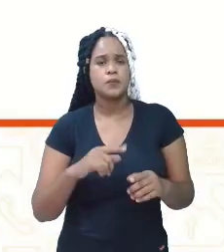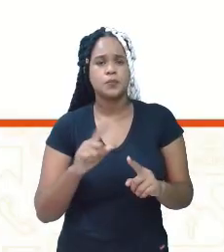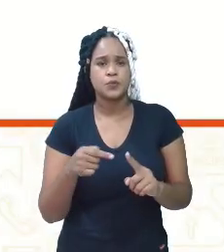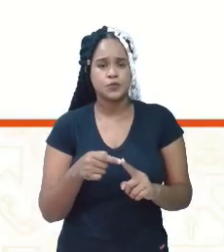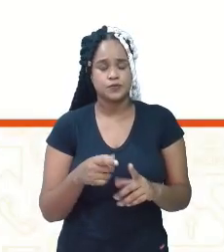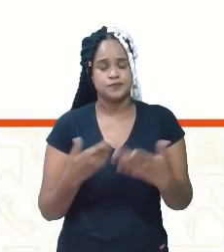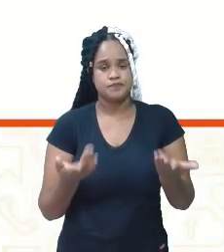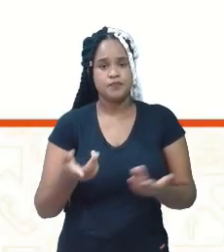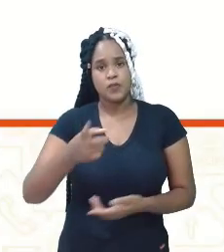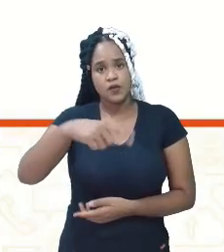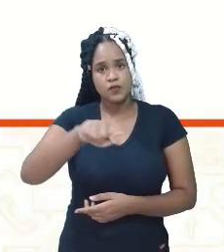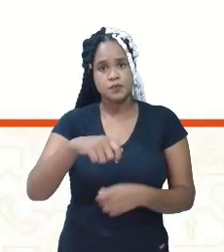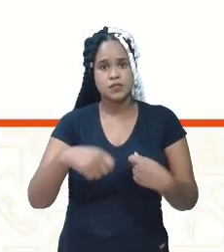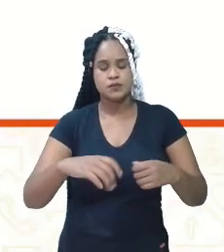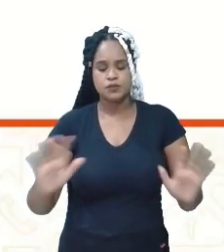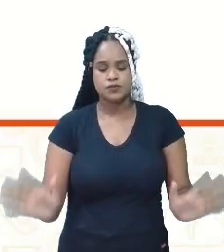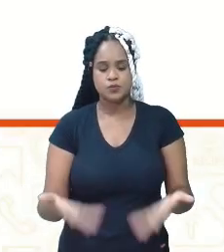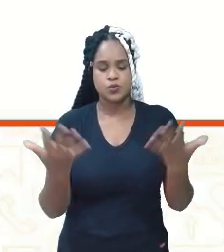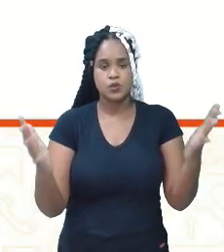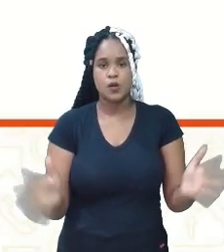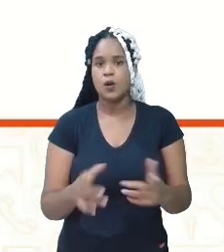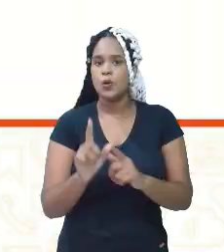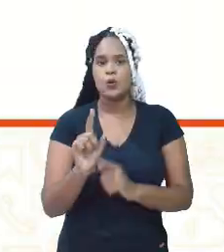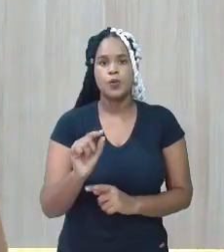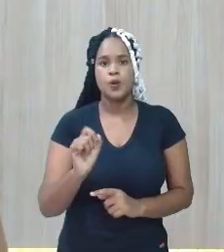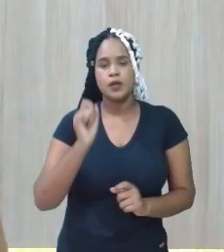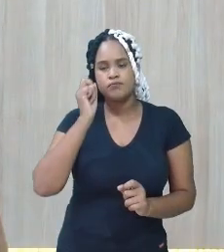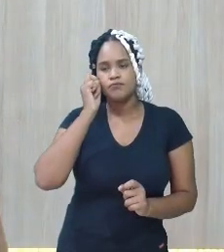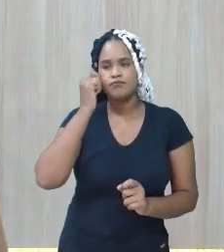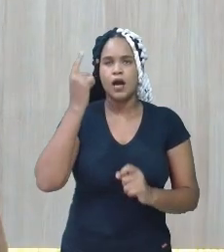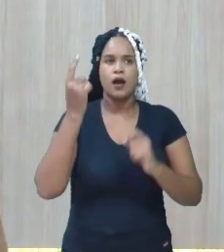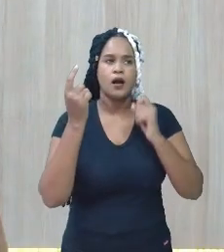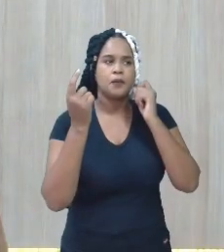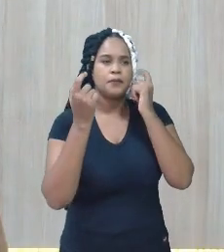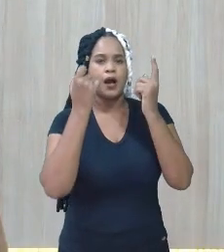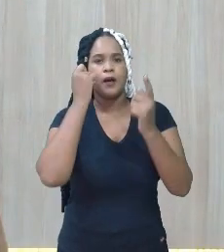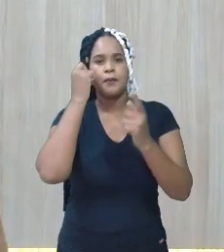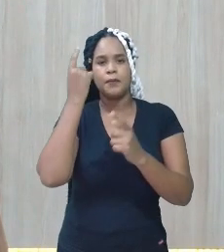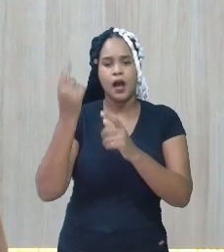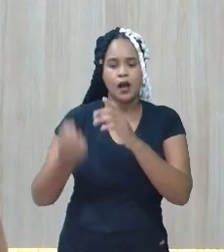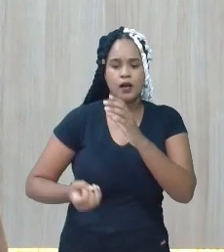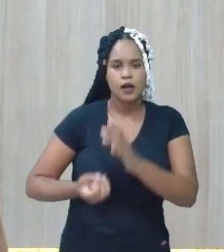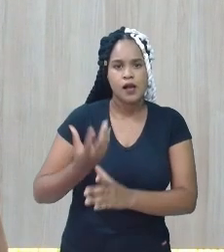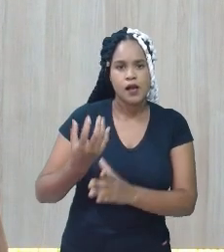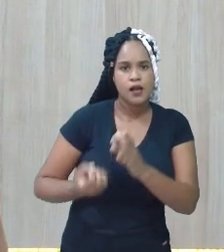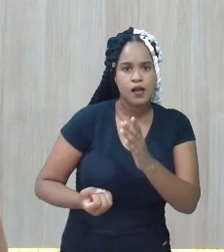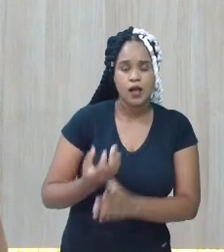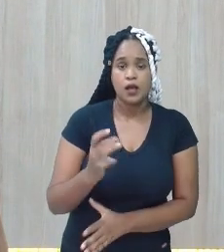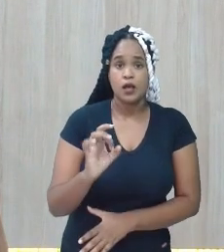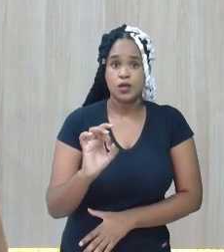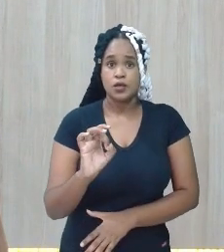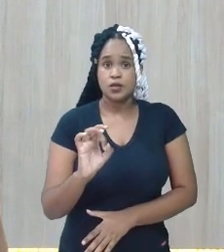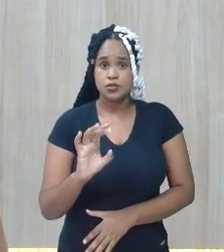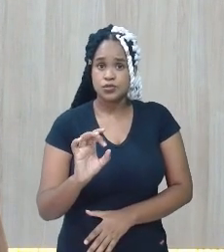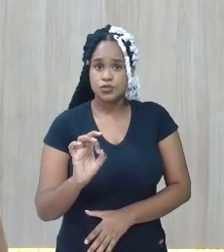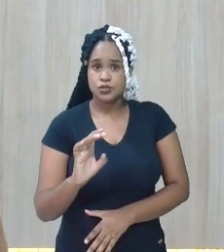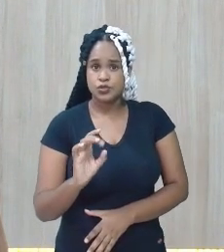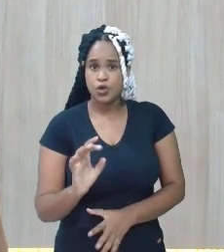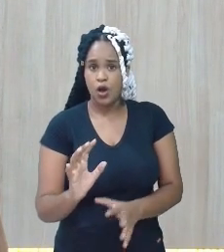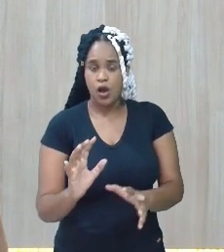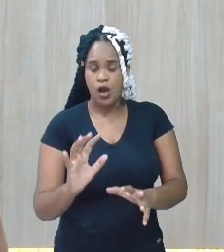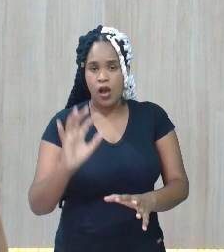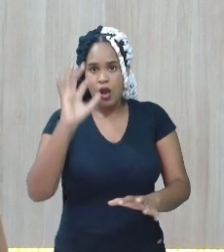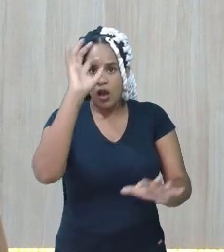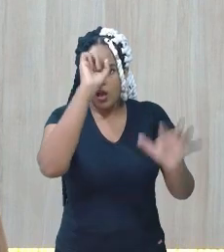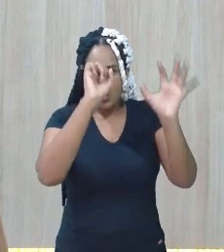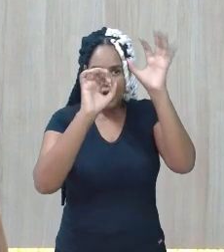criação. Incentive muito o seu aluno a criar, a produzir. Não basta só ele receber, ele tem